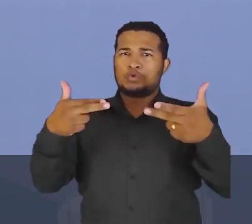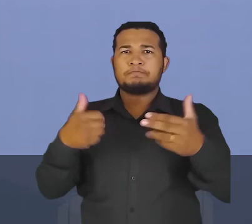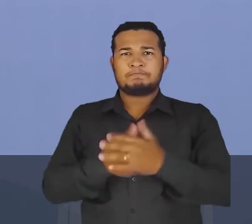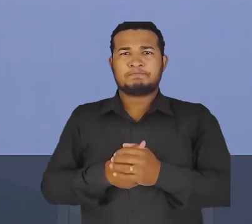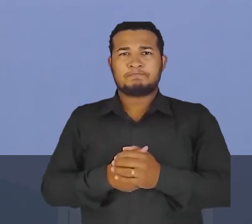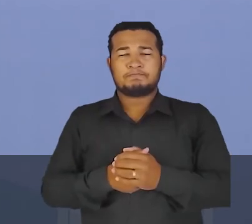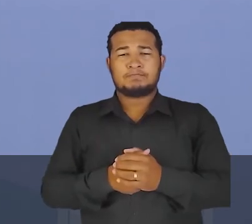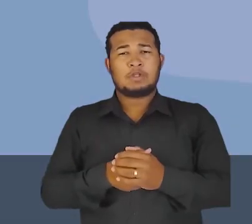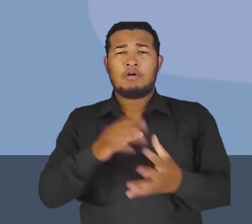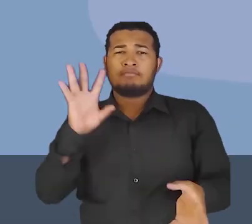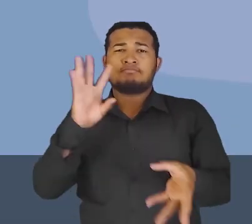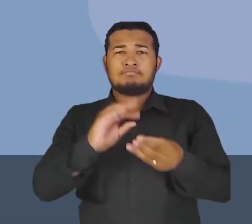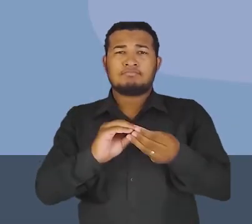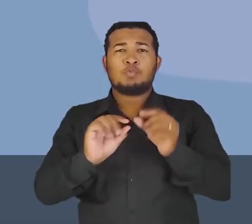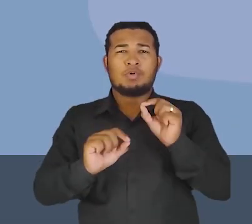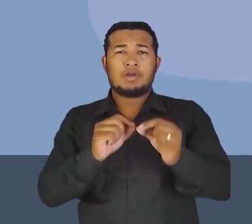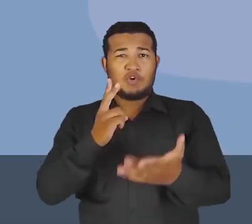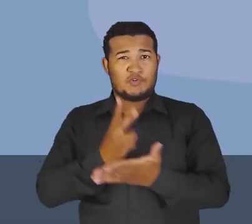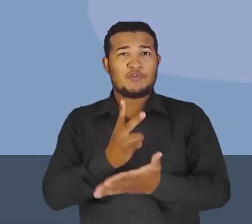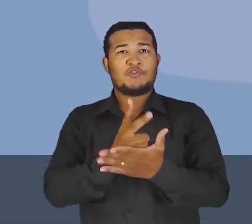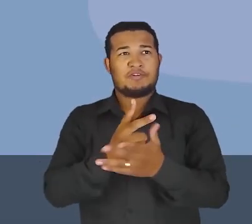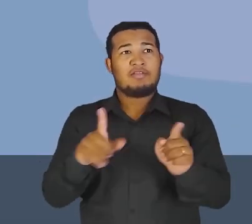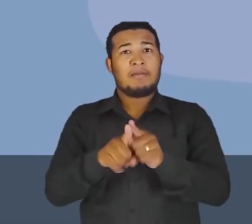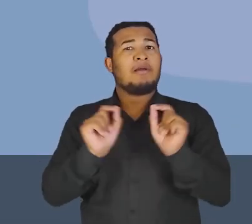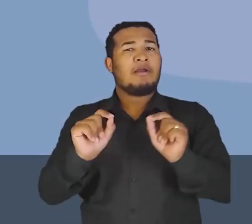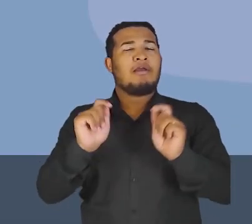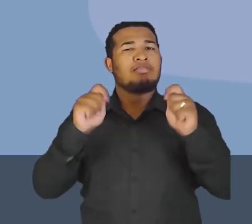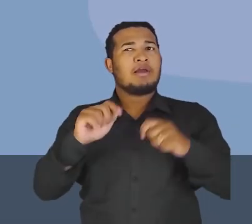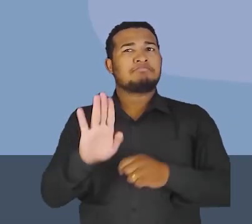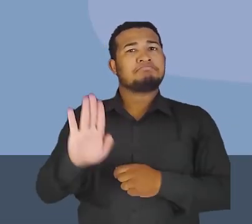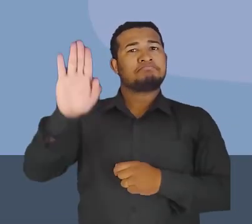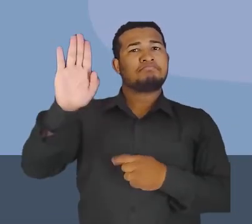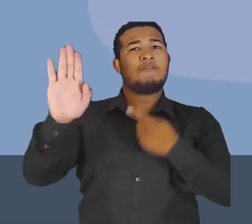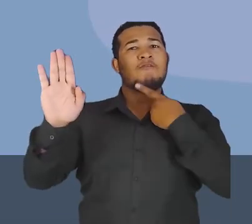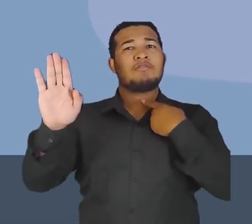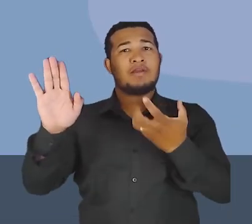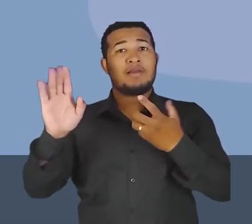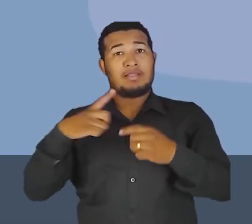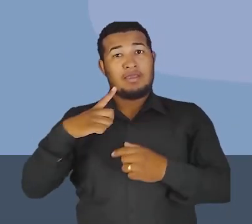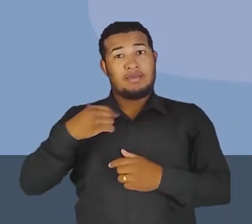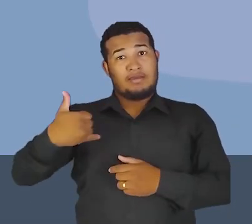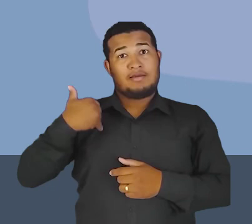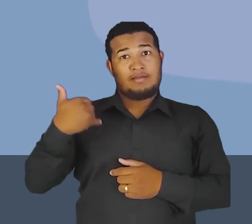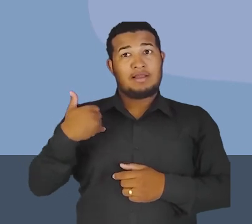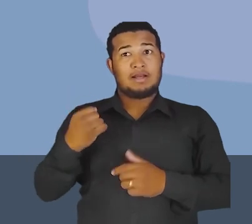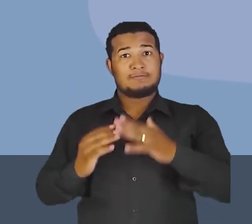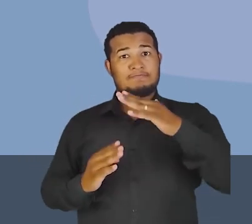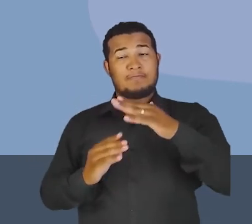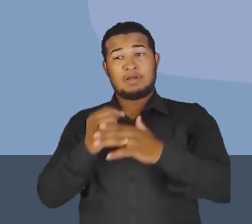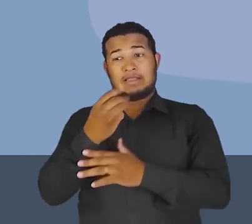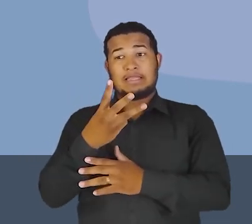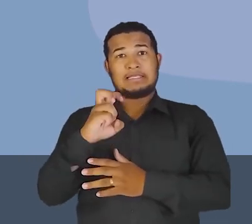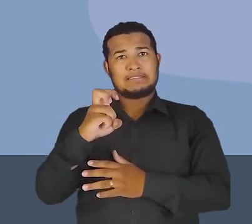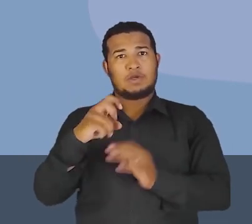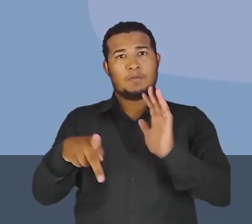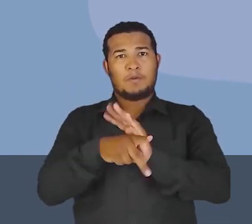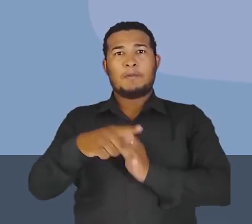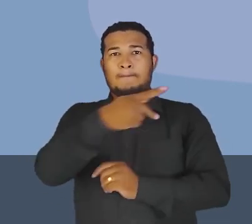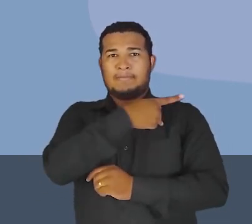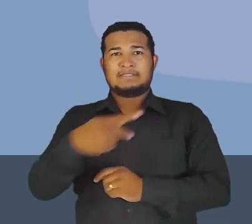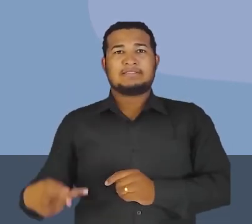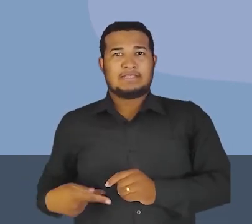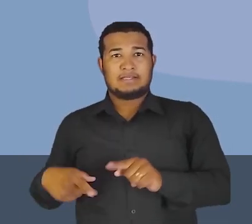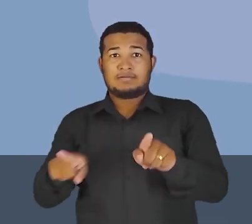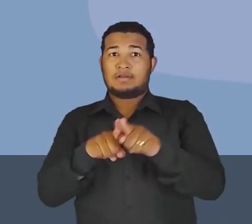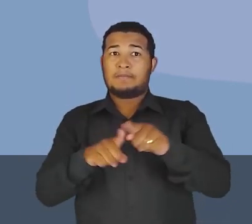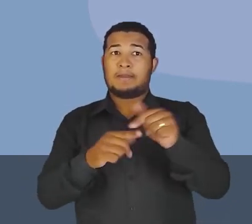nós fecharmos, olha só, continuando ainda quem pode se candidatar, uma questão sobre idade mínima, 35 anos para presidente e